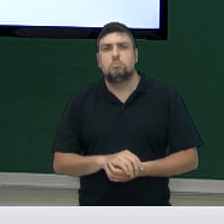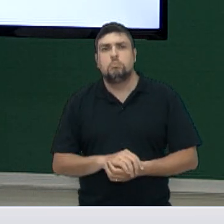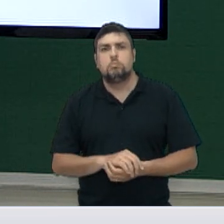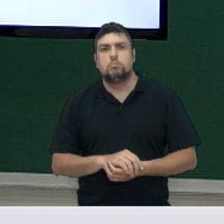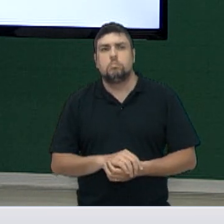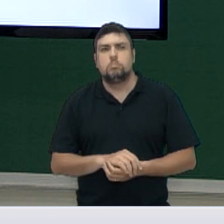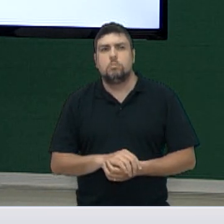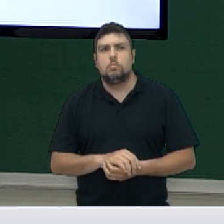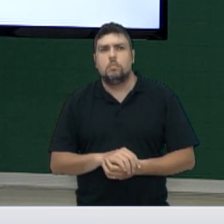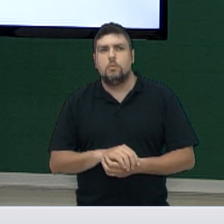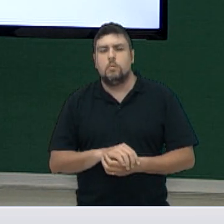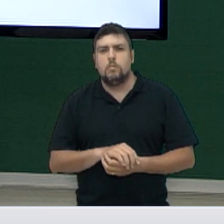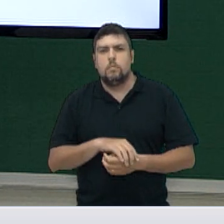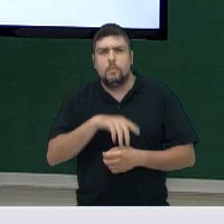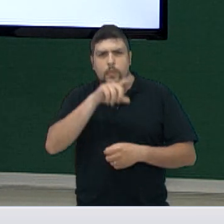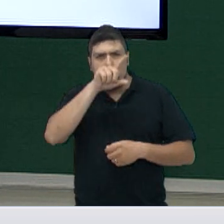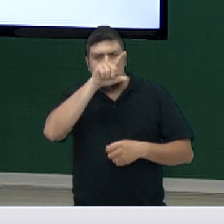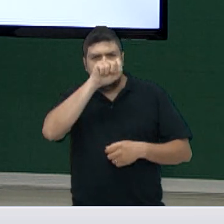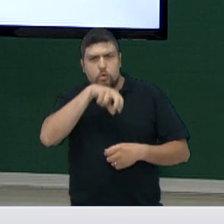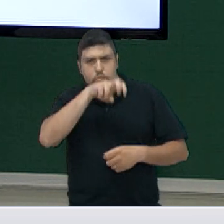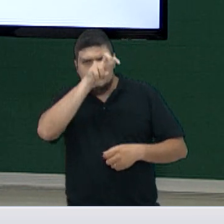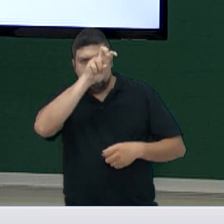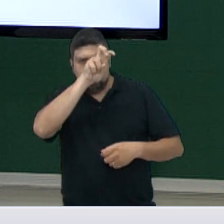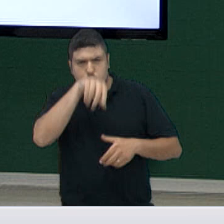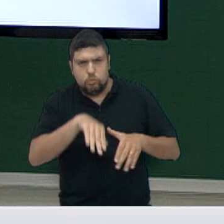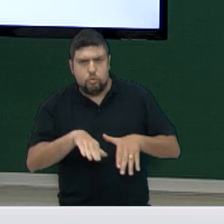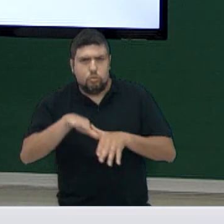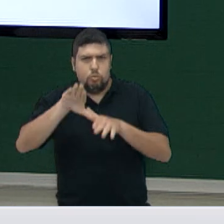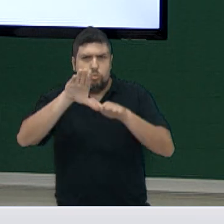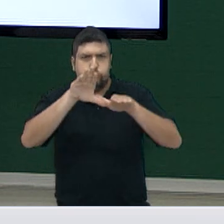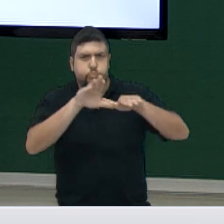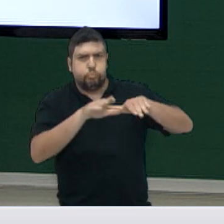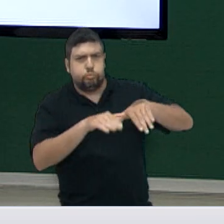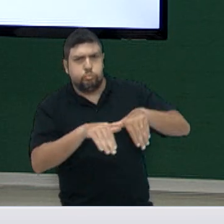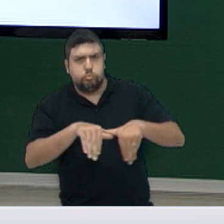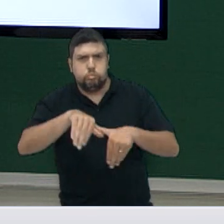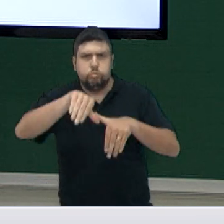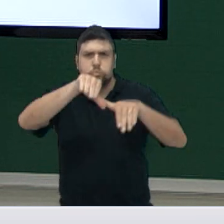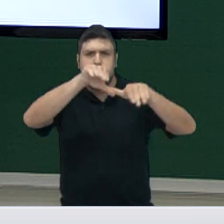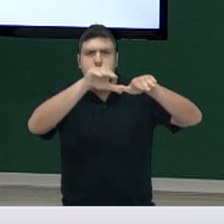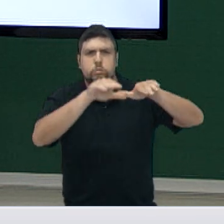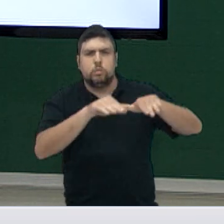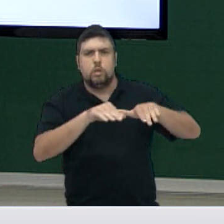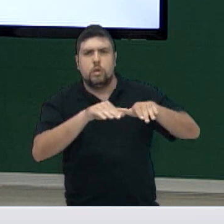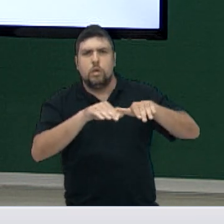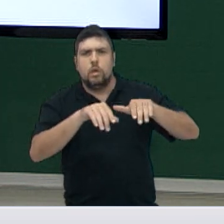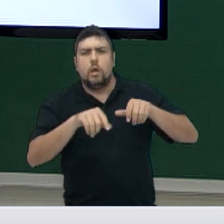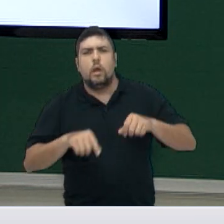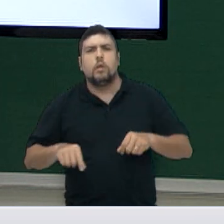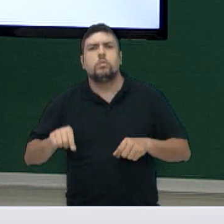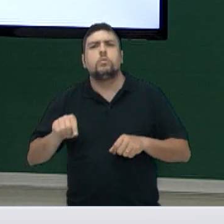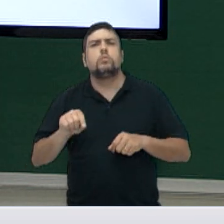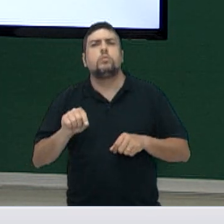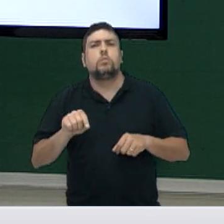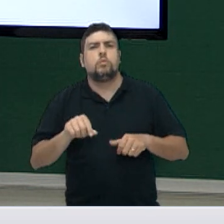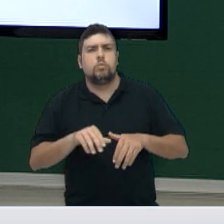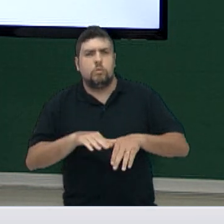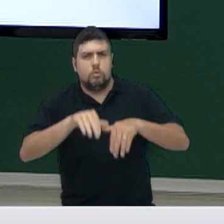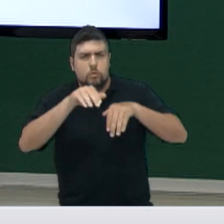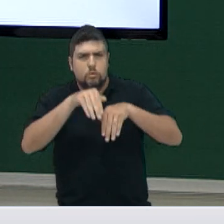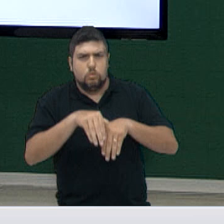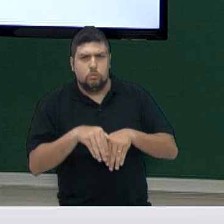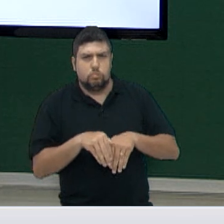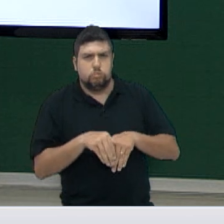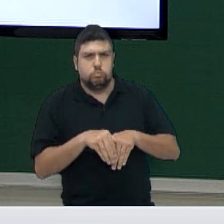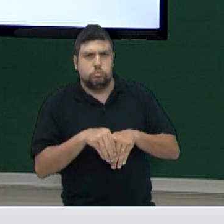Aves de rapina. Aves de rapina são aquelas aves que estão esperando um